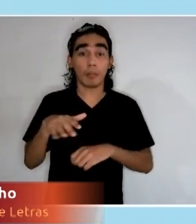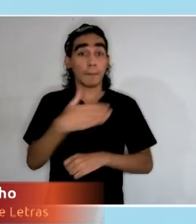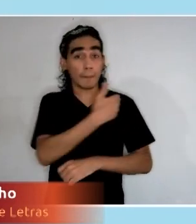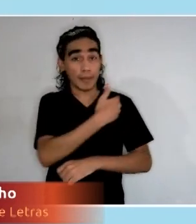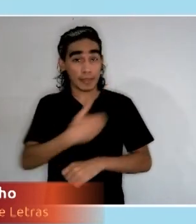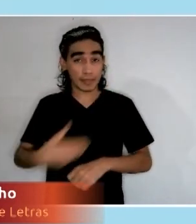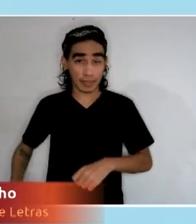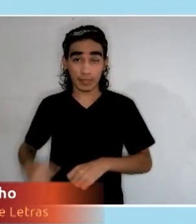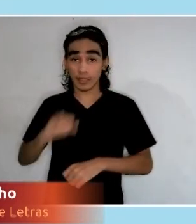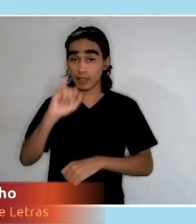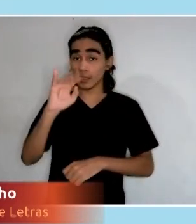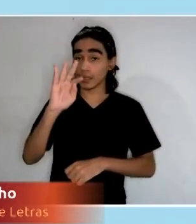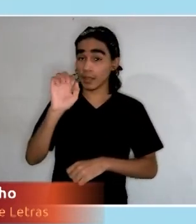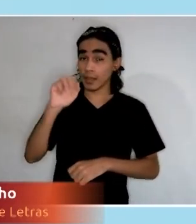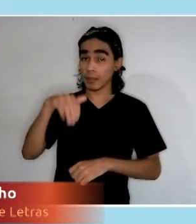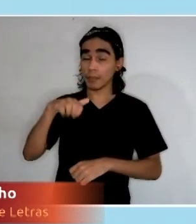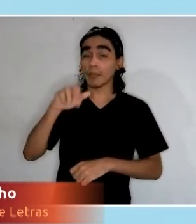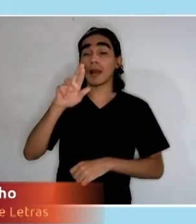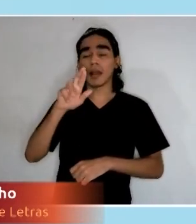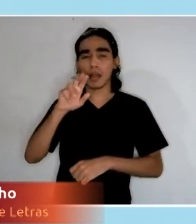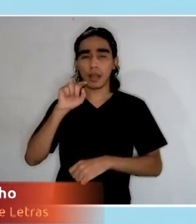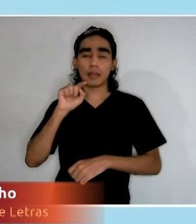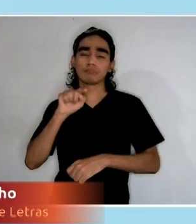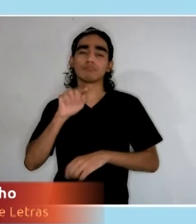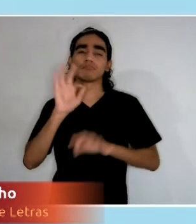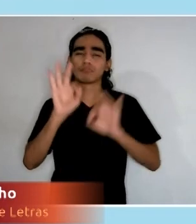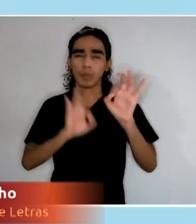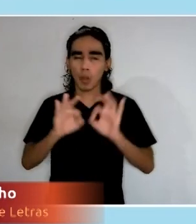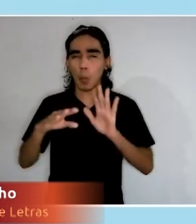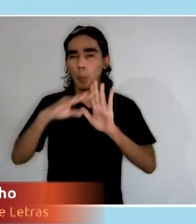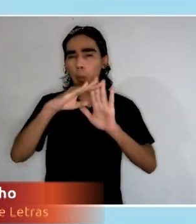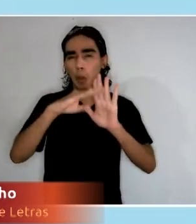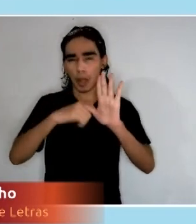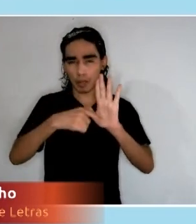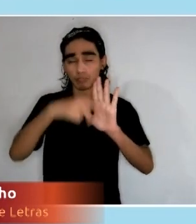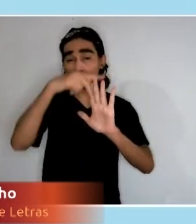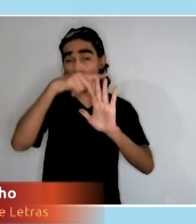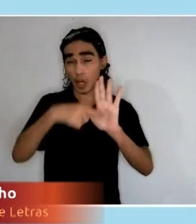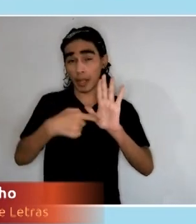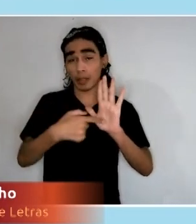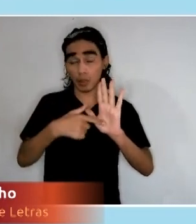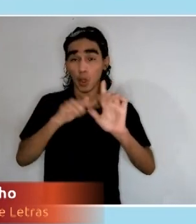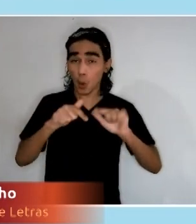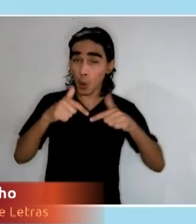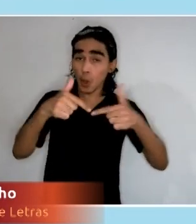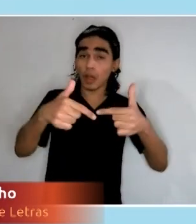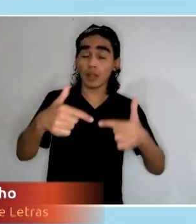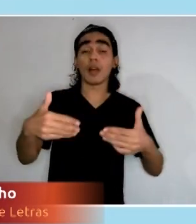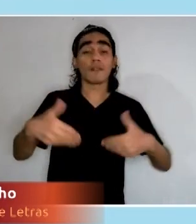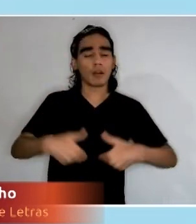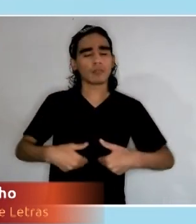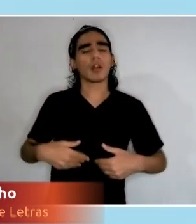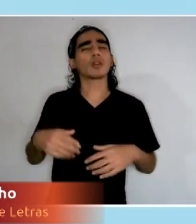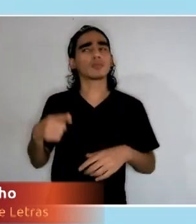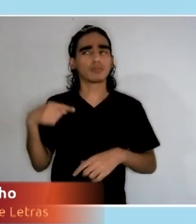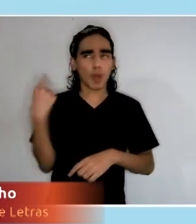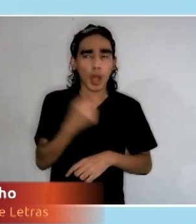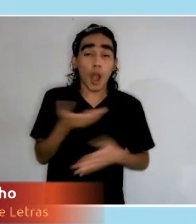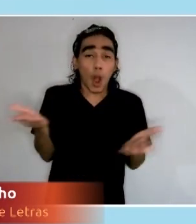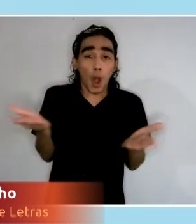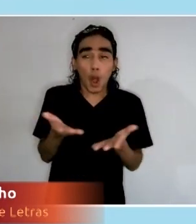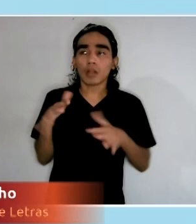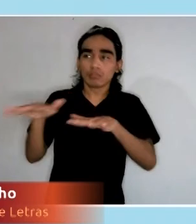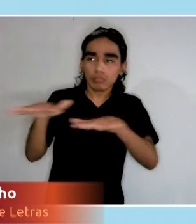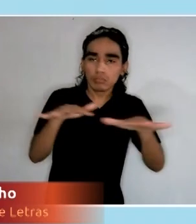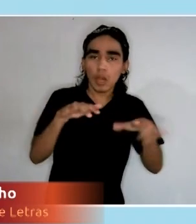desenhou, implementou, eu também fiz parte disso, um programa de combate à fome. E a gente espera que agora algo semelhante aconteça, que a mobilização da